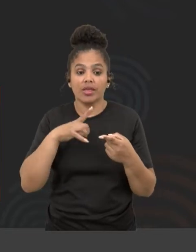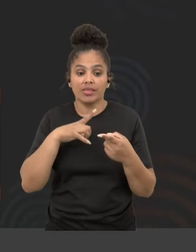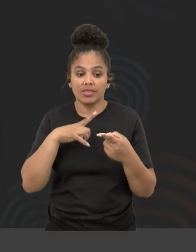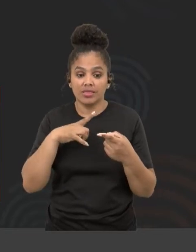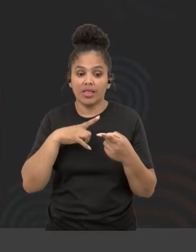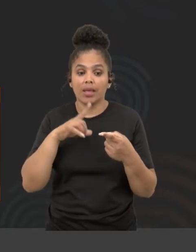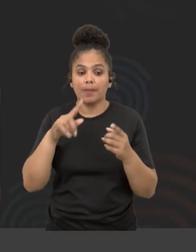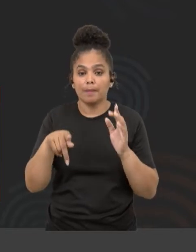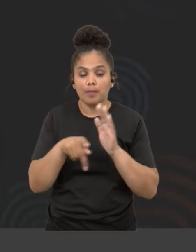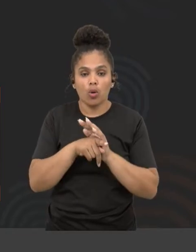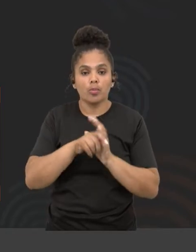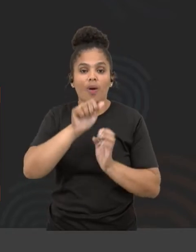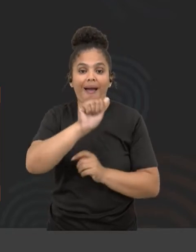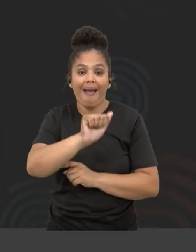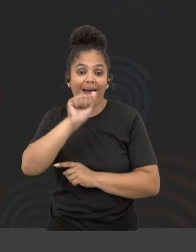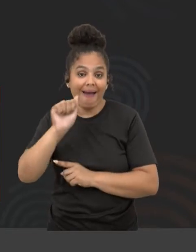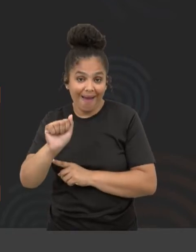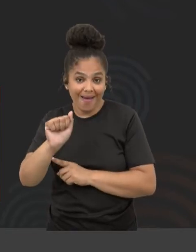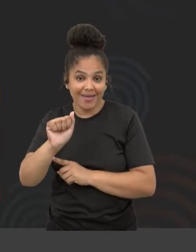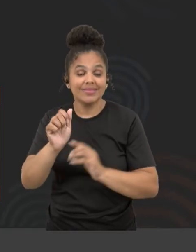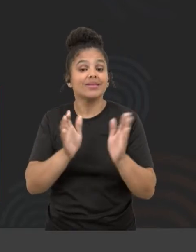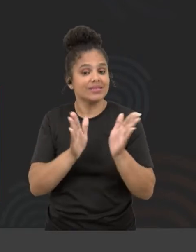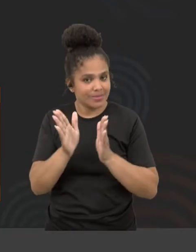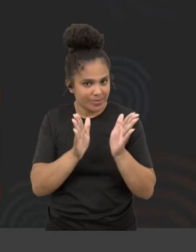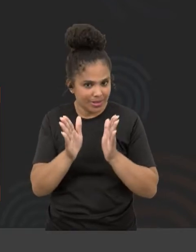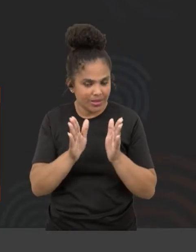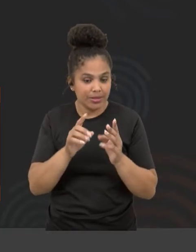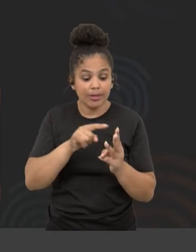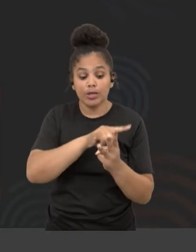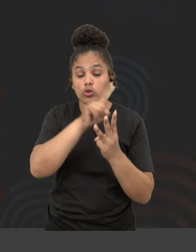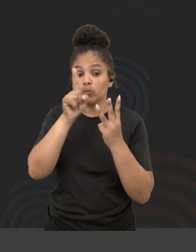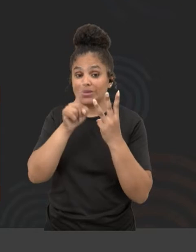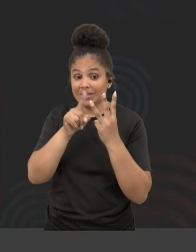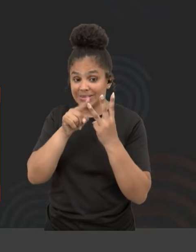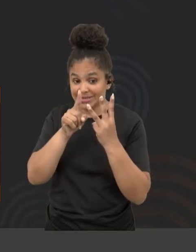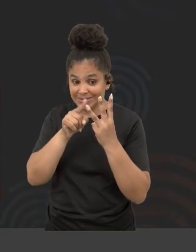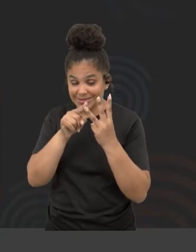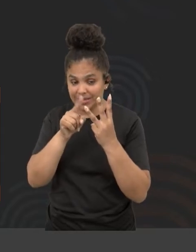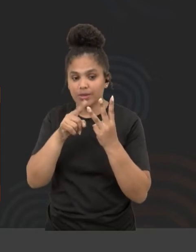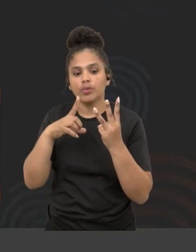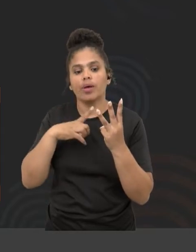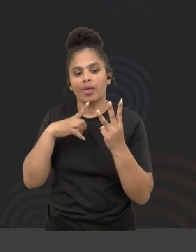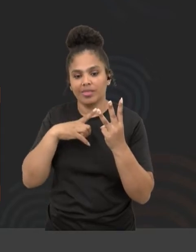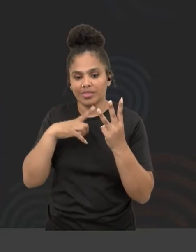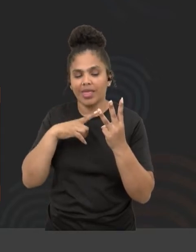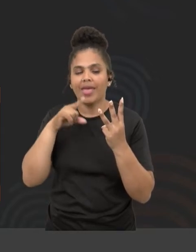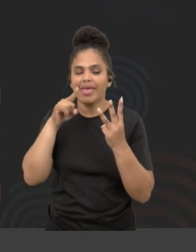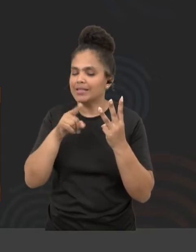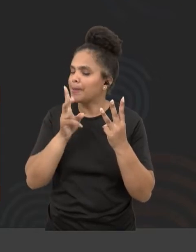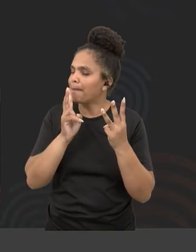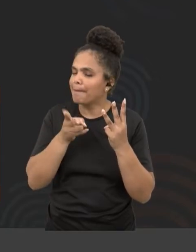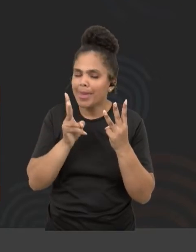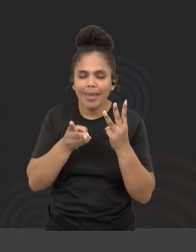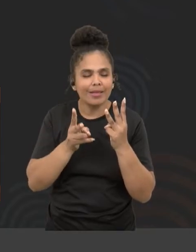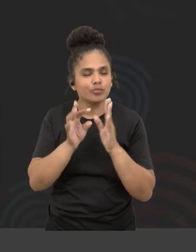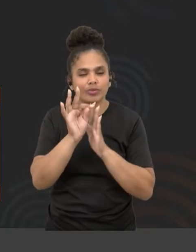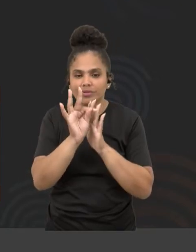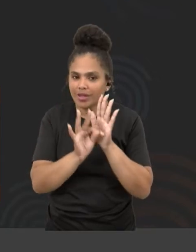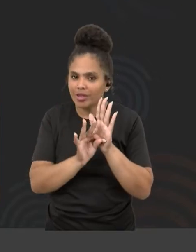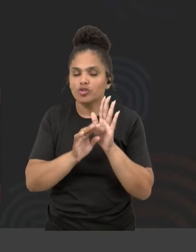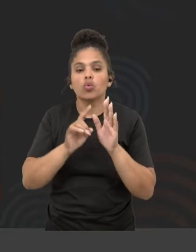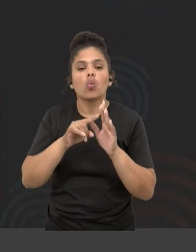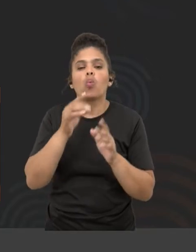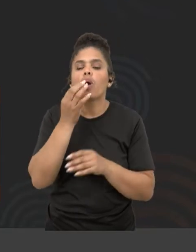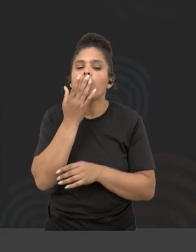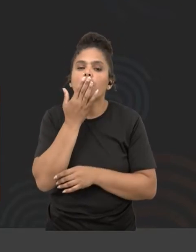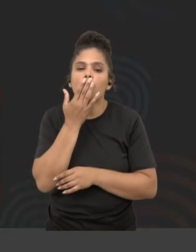duplo A de acessibilidade. E no terceiro exemplo, a gente tem esse mesmo texto numa